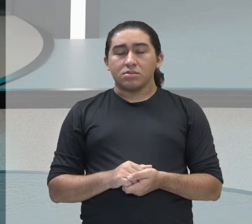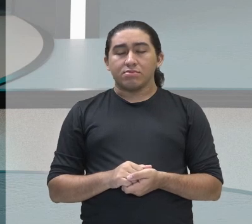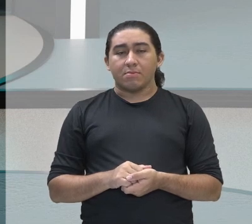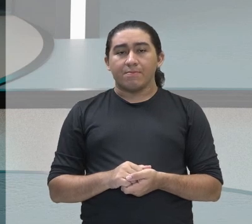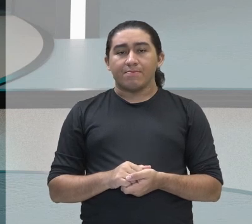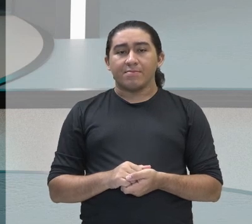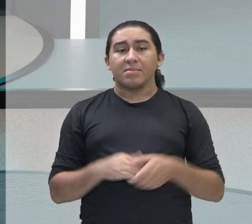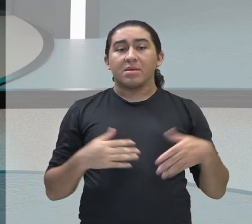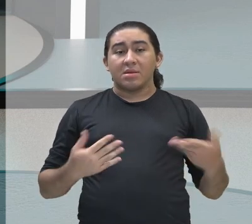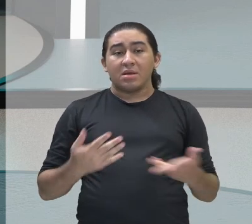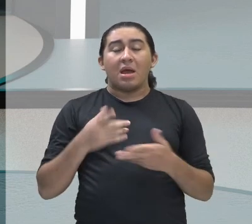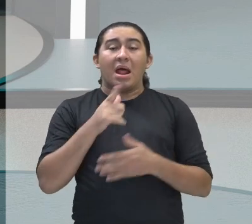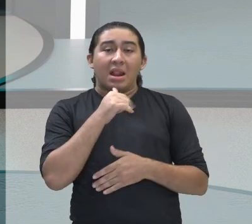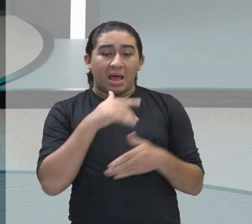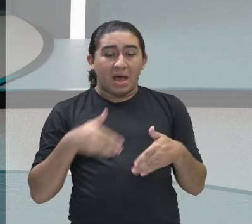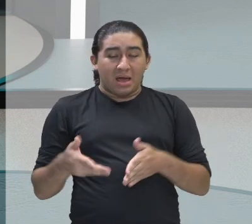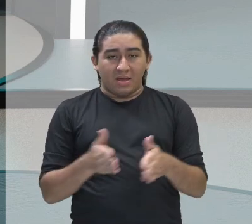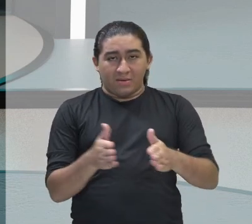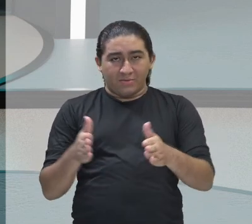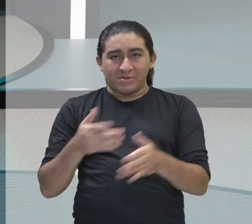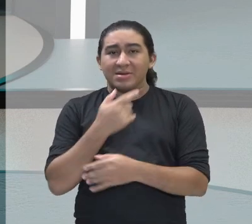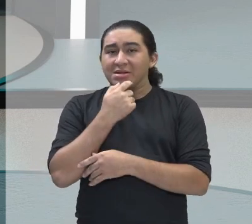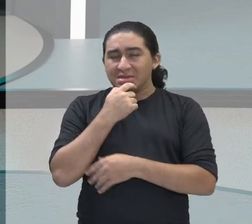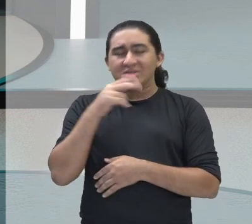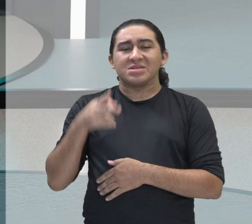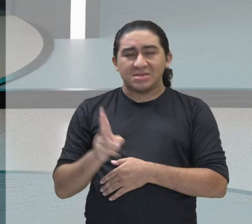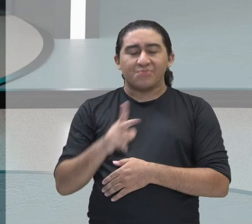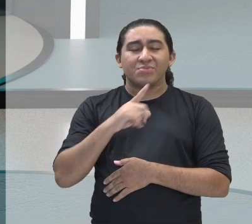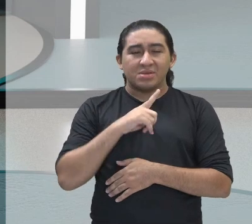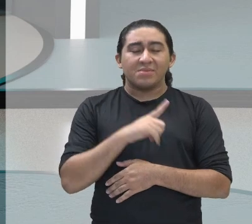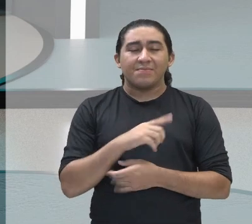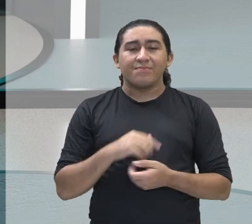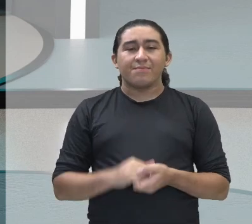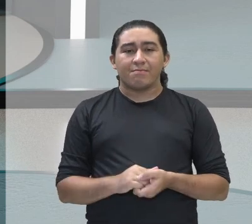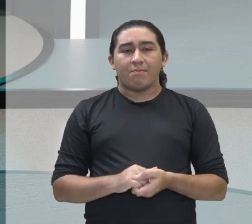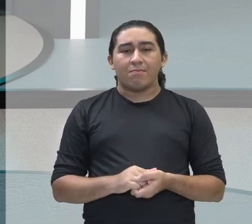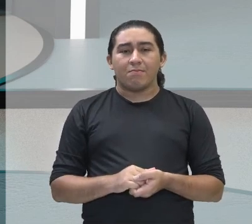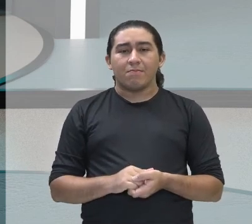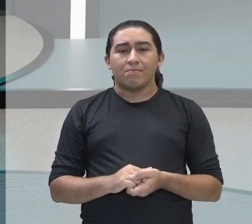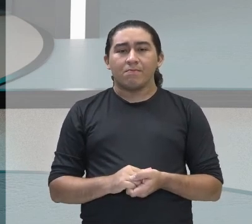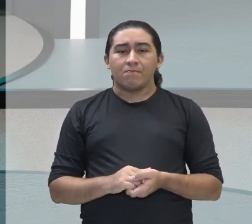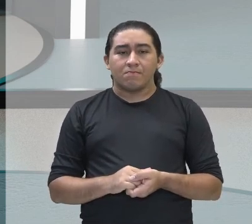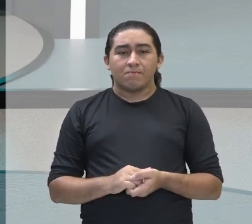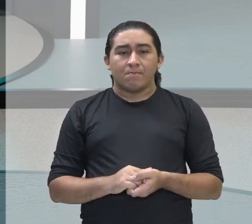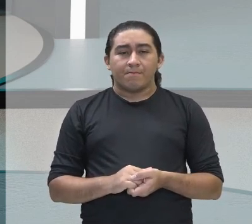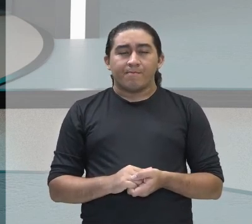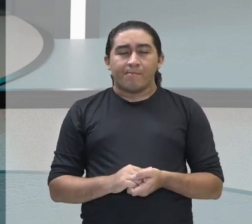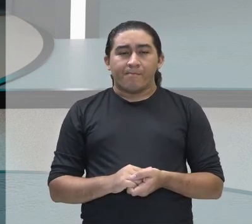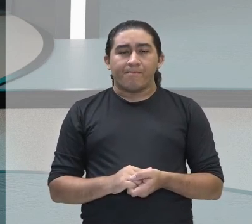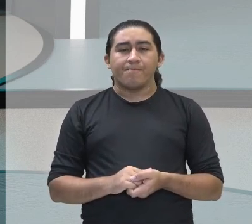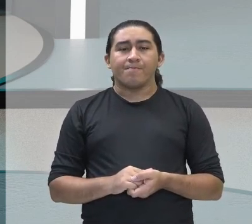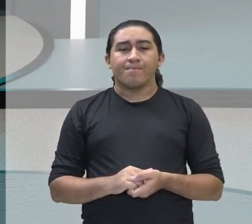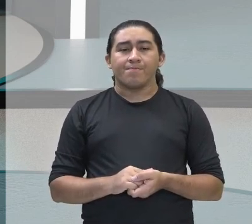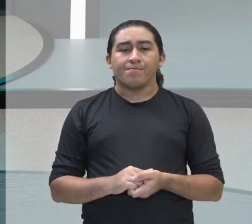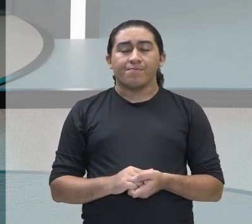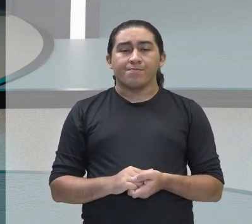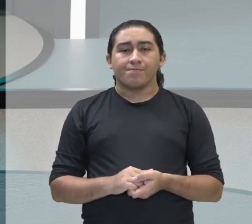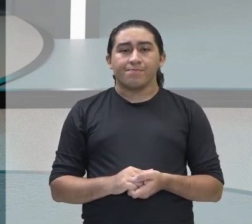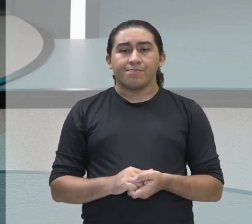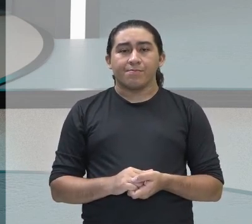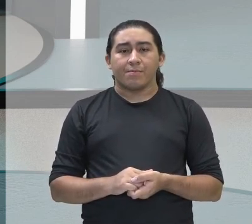na língua portuguesa, mas na língua inglesa a gente fala sempre invertendo essas posições, tá? Captivating all who